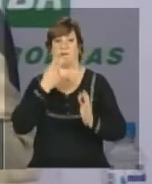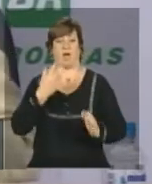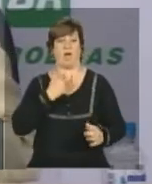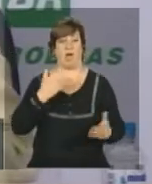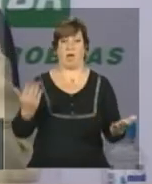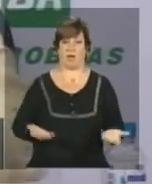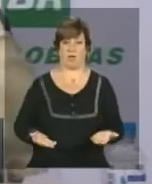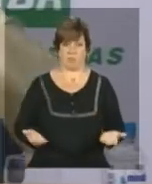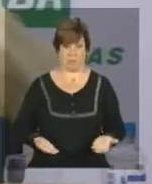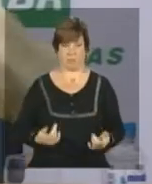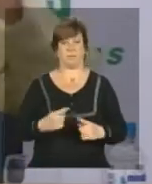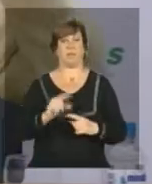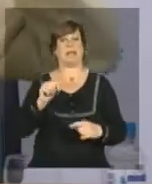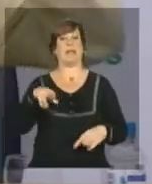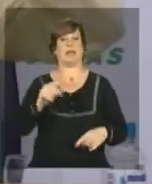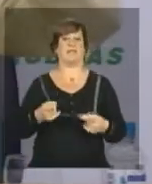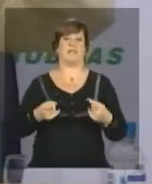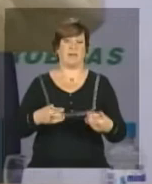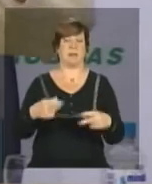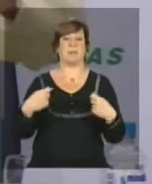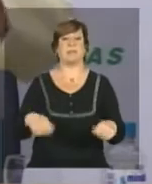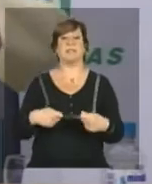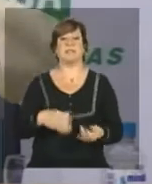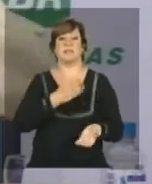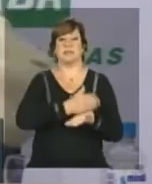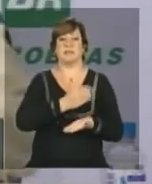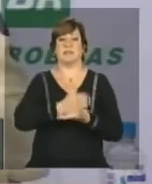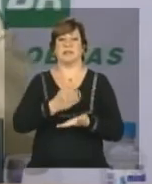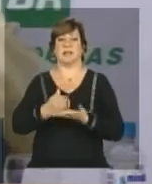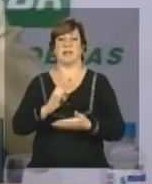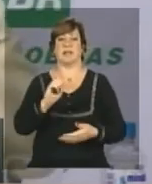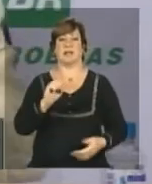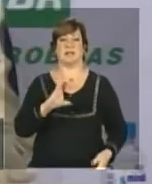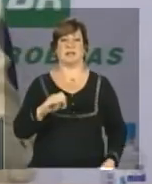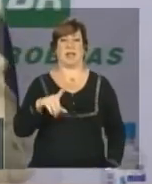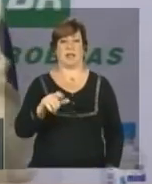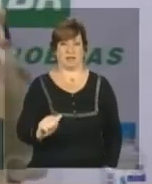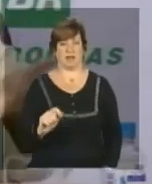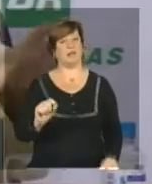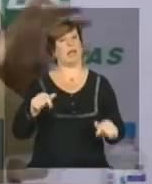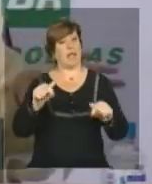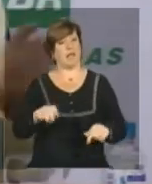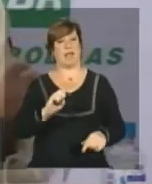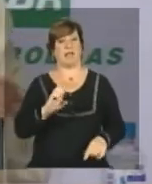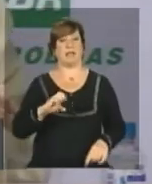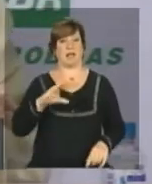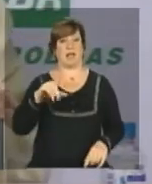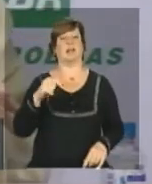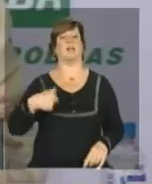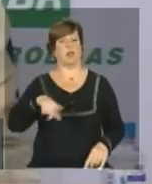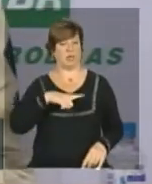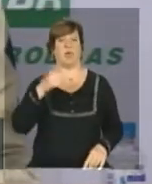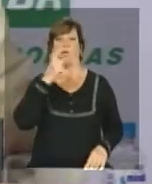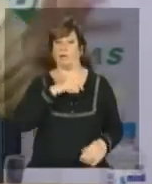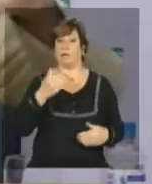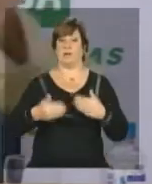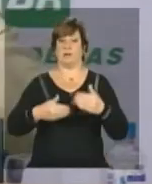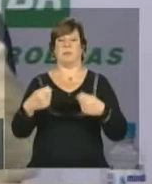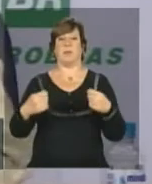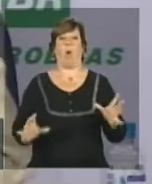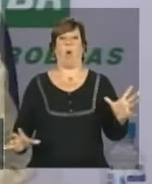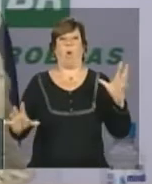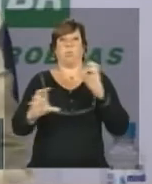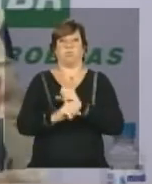vende precisa de escala. Precisa de escala. E essa escala nós estamos obtendo. Precisa de